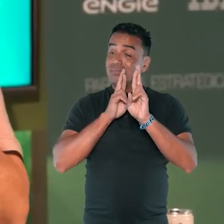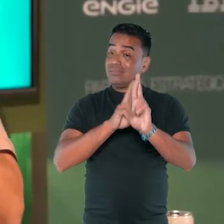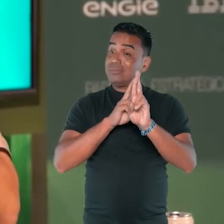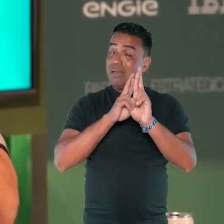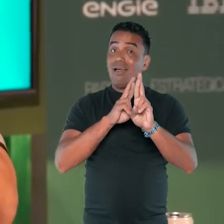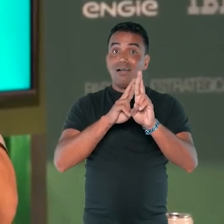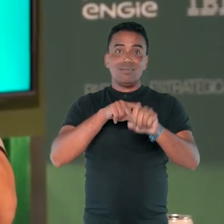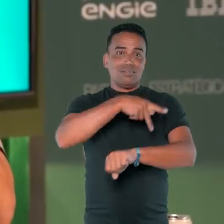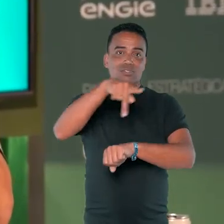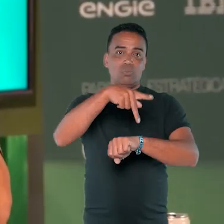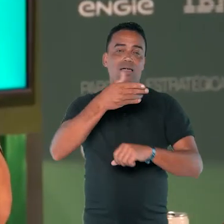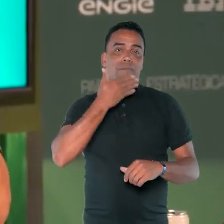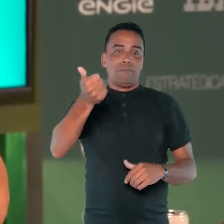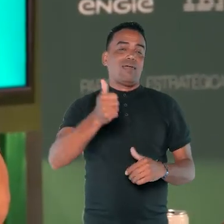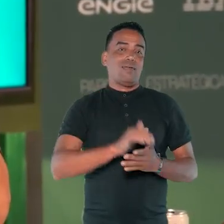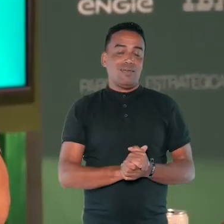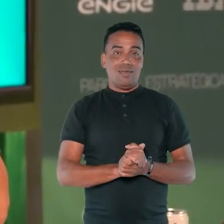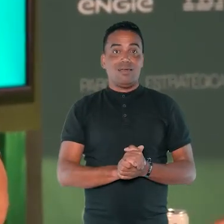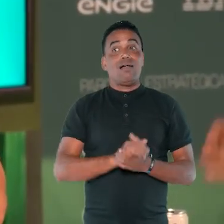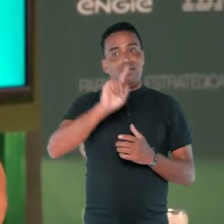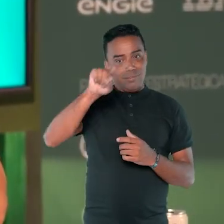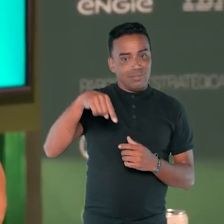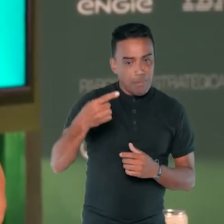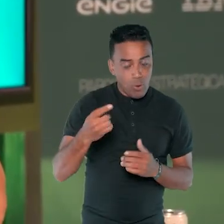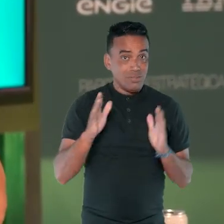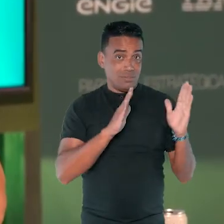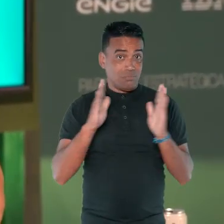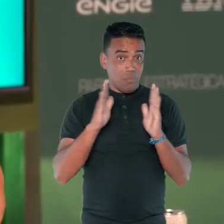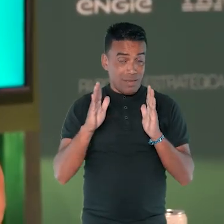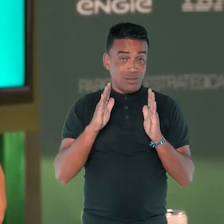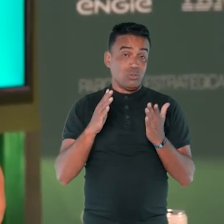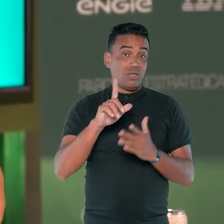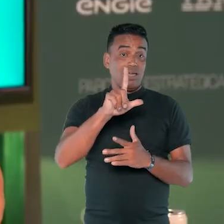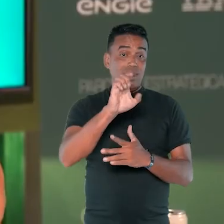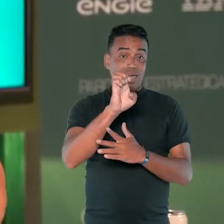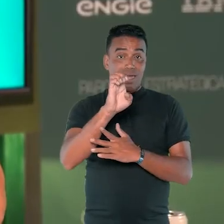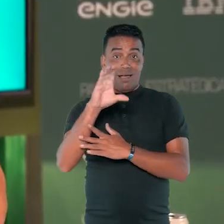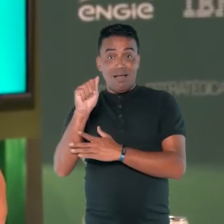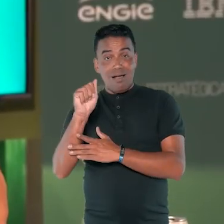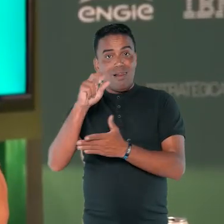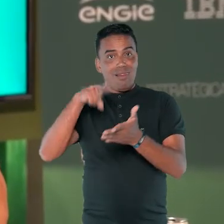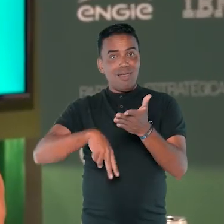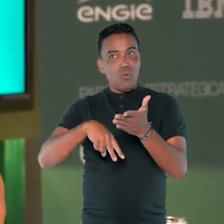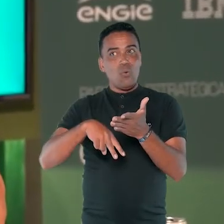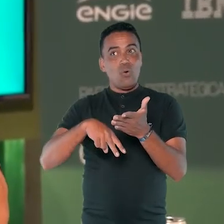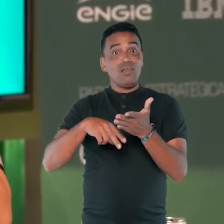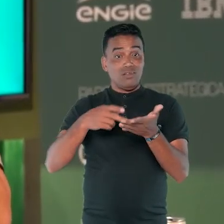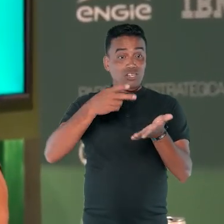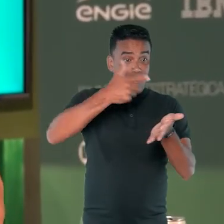país melhor. E depois, esse momento agora, que a Leca leu e que a gente está relendo, a angústia